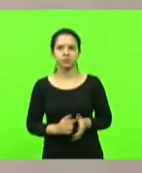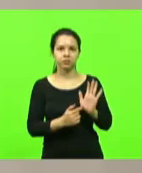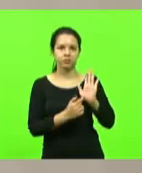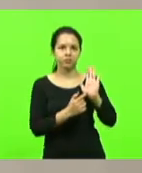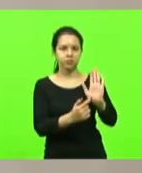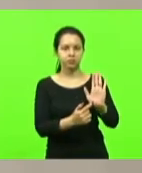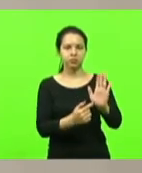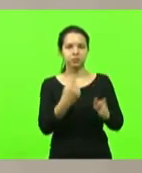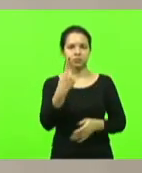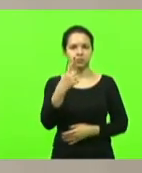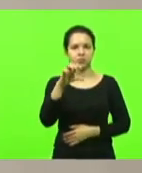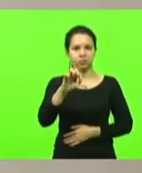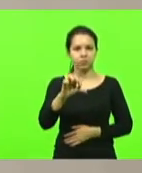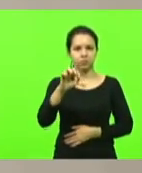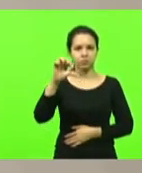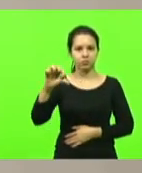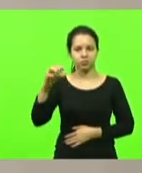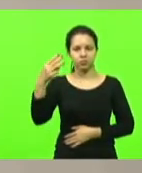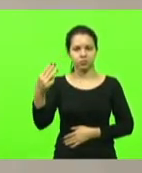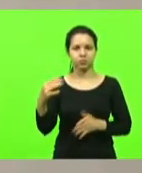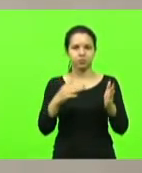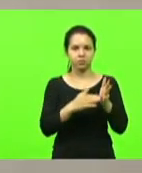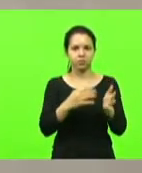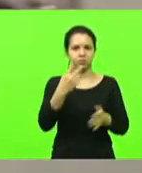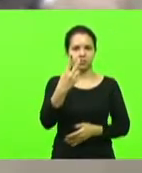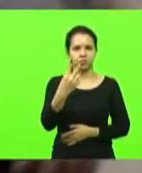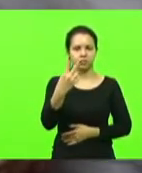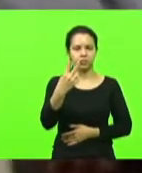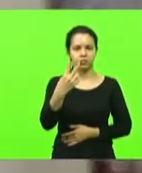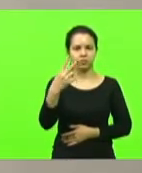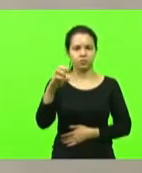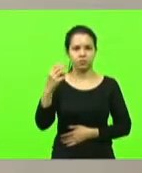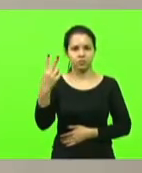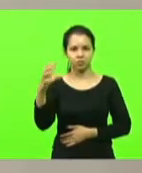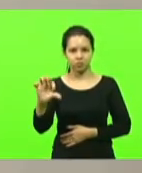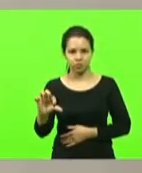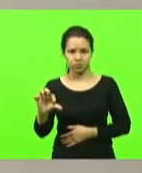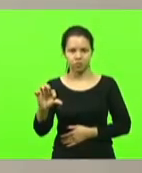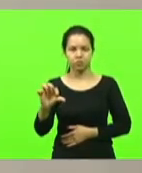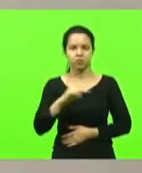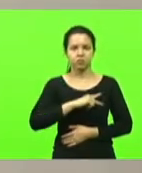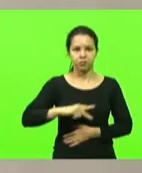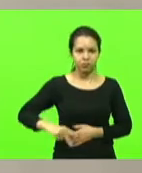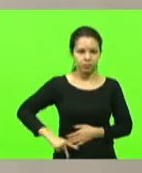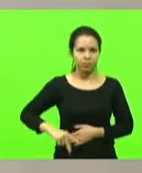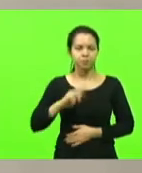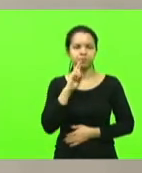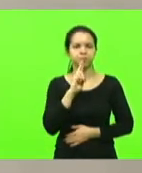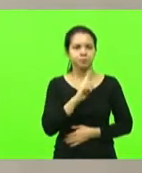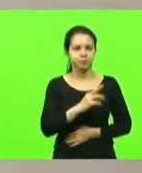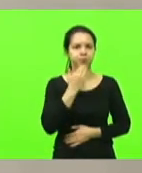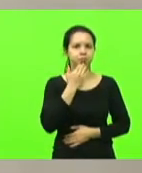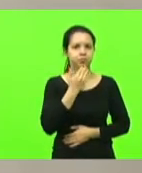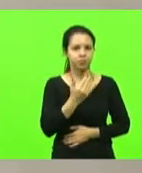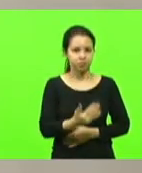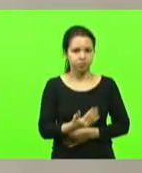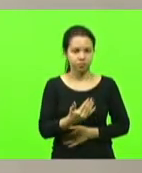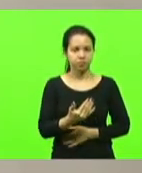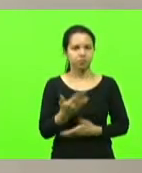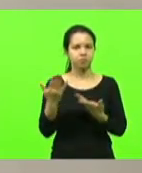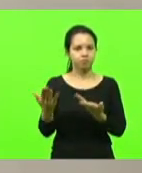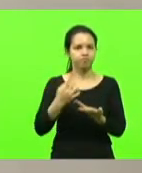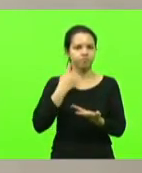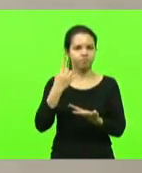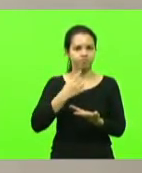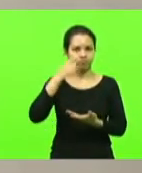indicações 1993 a 2029. Esta presidência, da mesma forma, responde ao requerimento de autoria de Sua Excelência o deputado